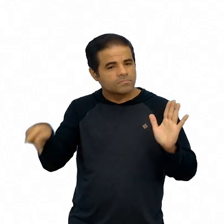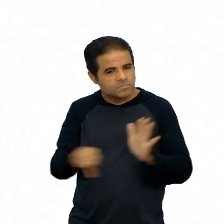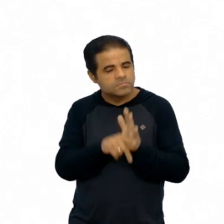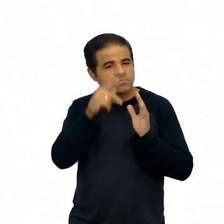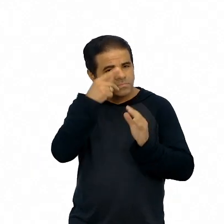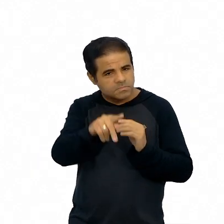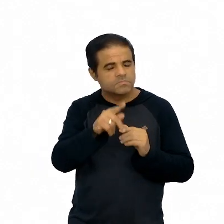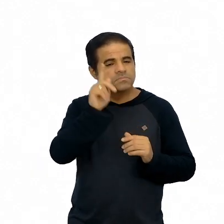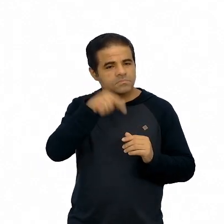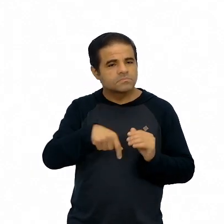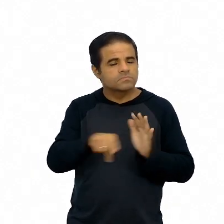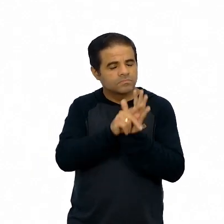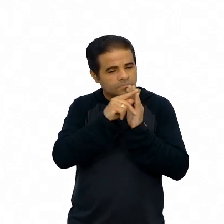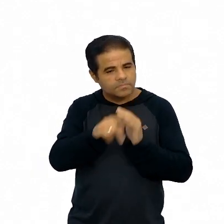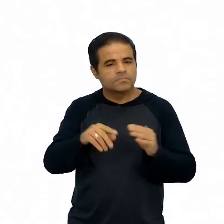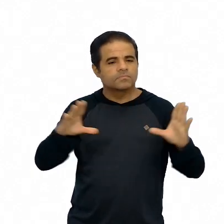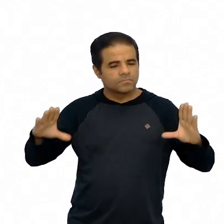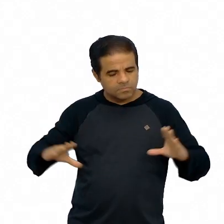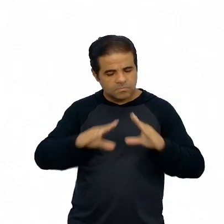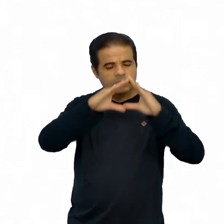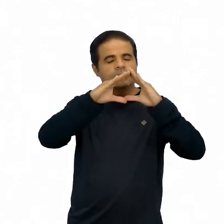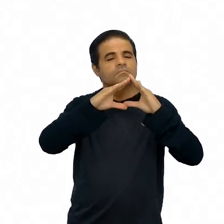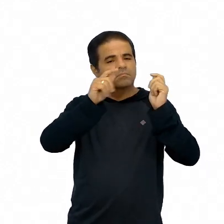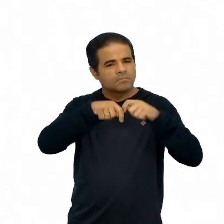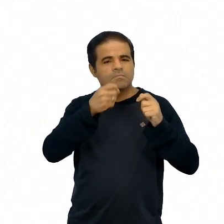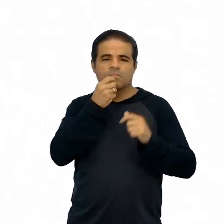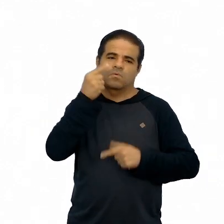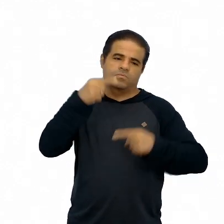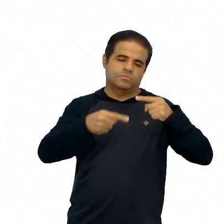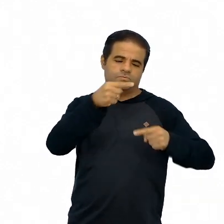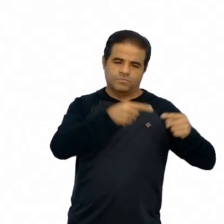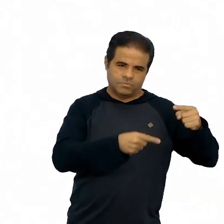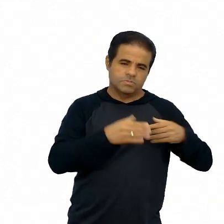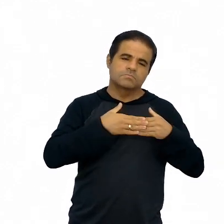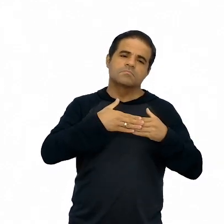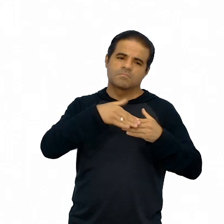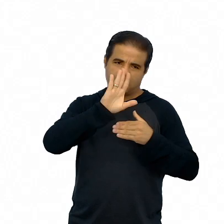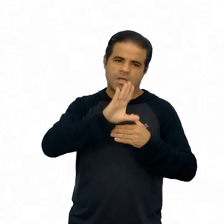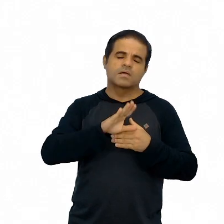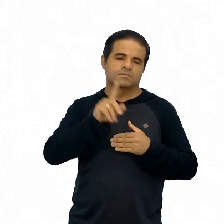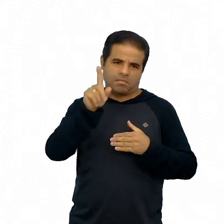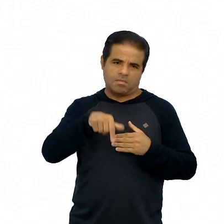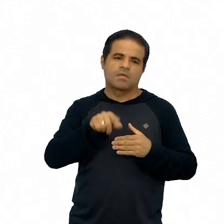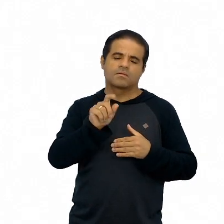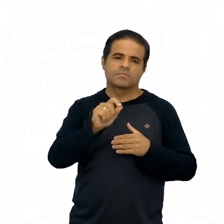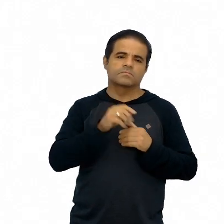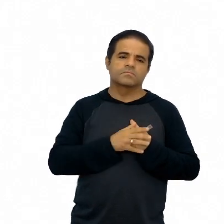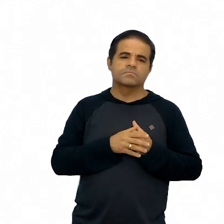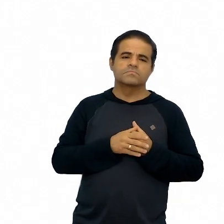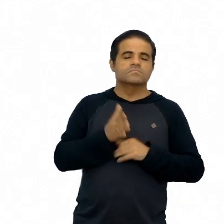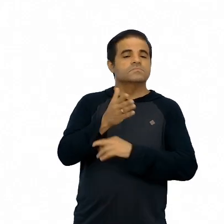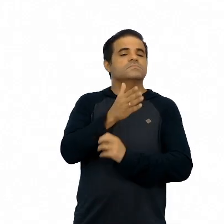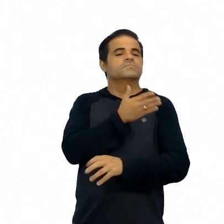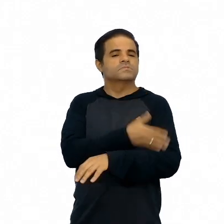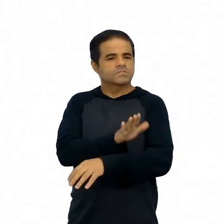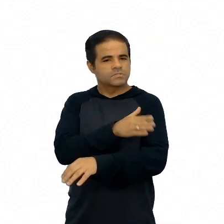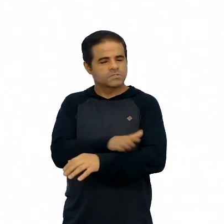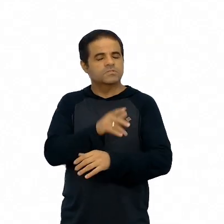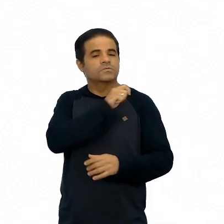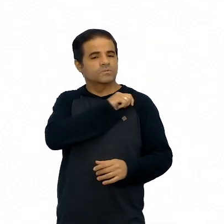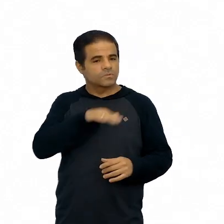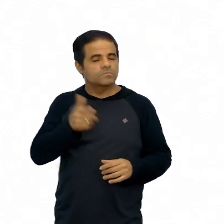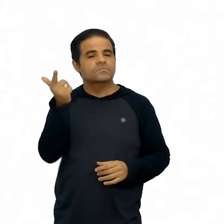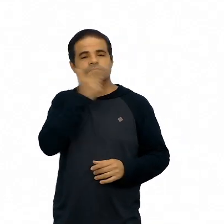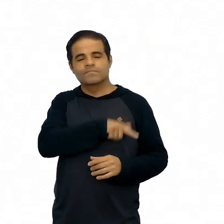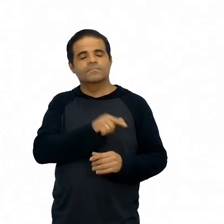Vou ter que lembrar as propriedades de um triângulo. Então, vale a pena que a gente discutir um pouquinho mais a respeito desse exercício para o aluno poder